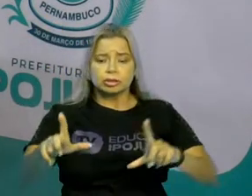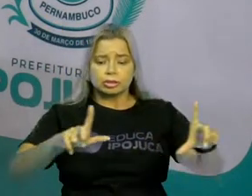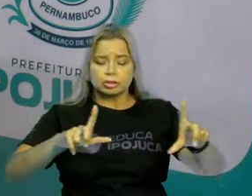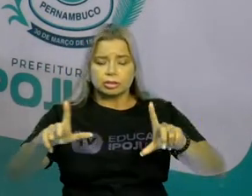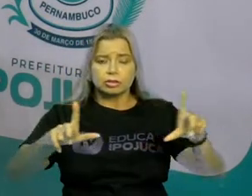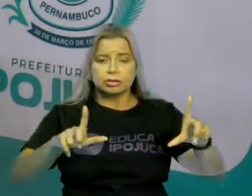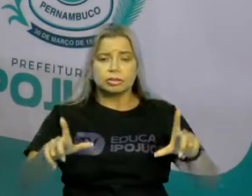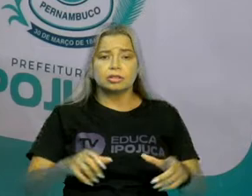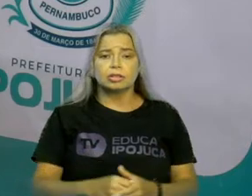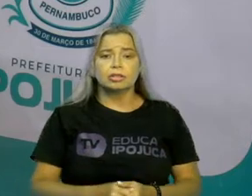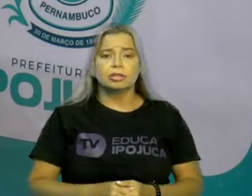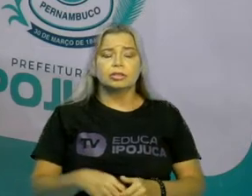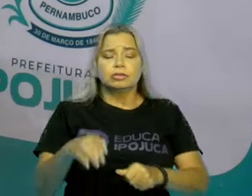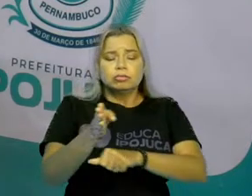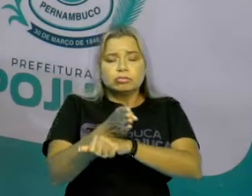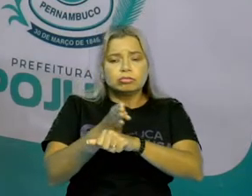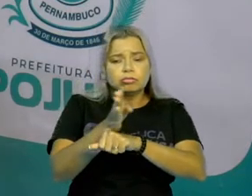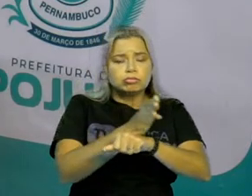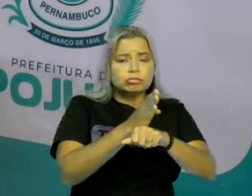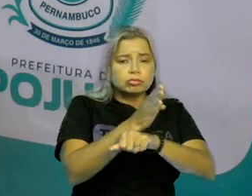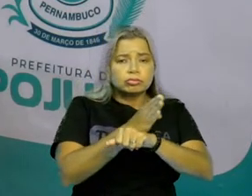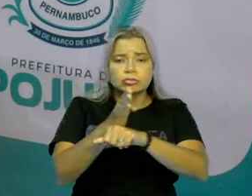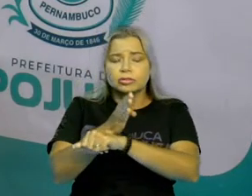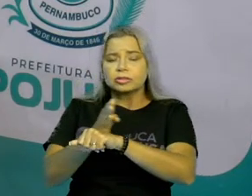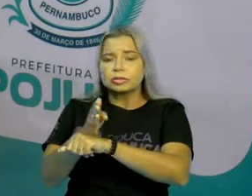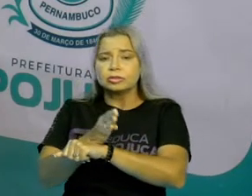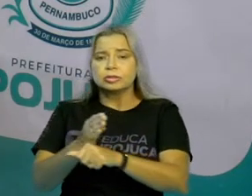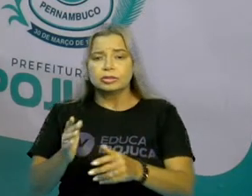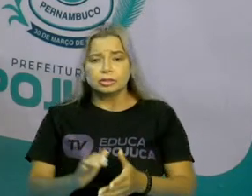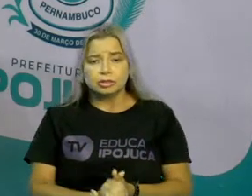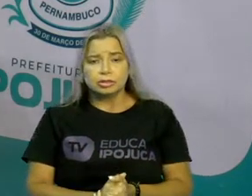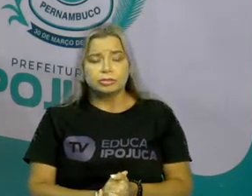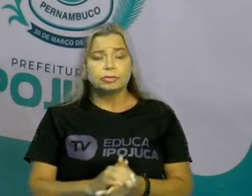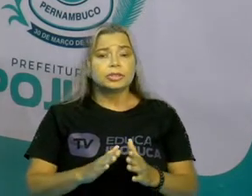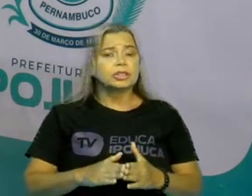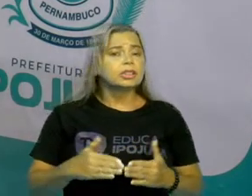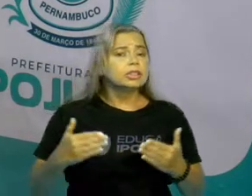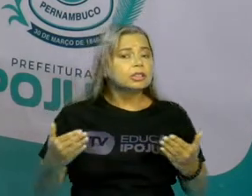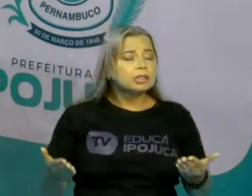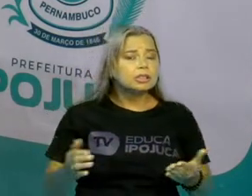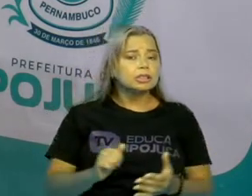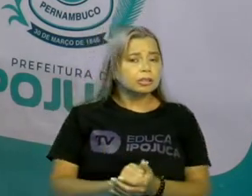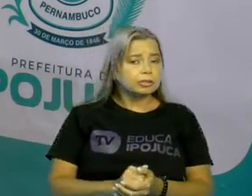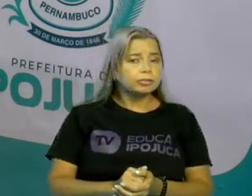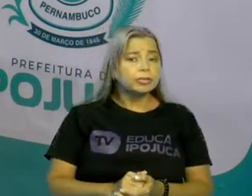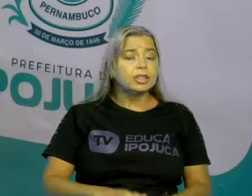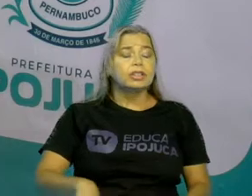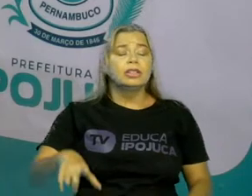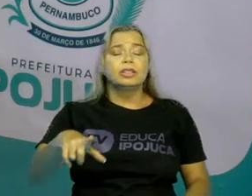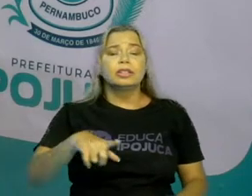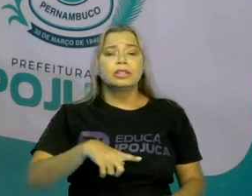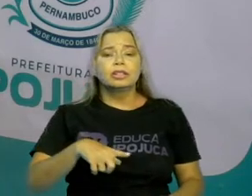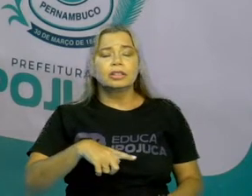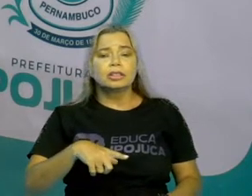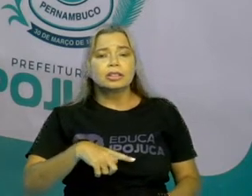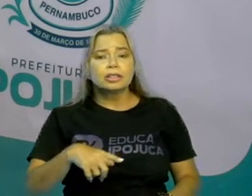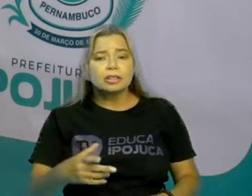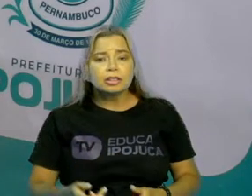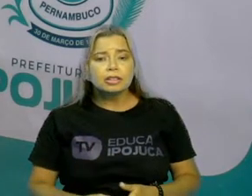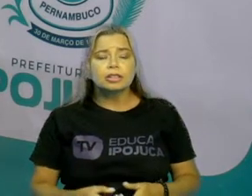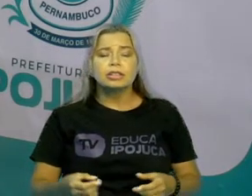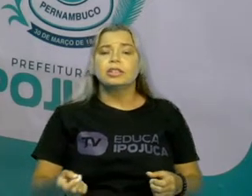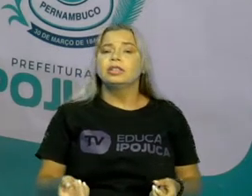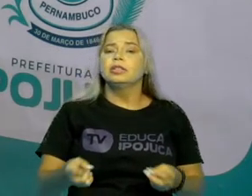O vídeo, entre outras. Destacando nessa questão de vídeo, tem uma coisa que faz muito parte da